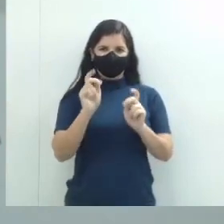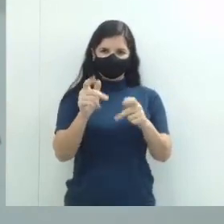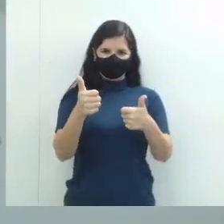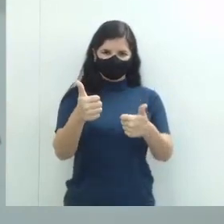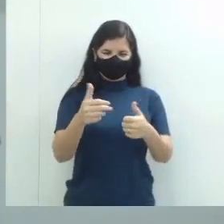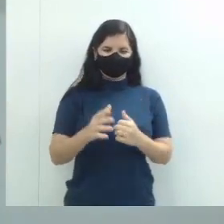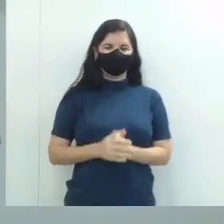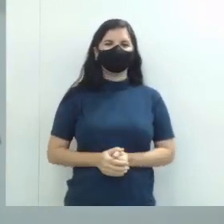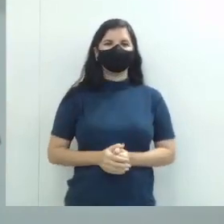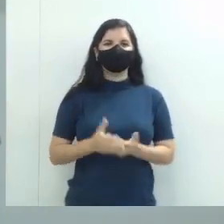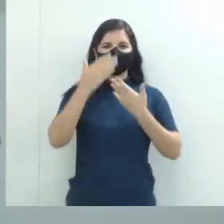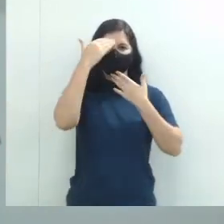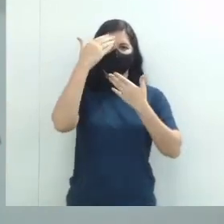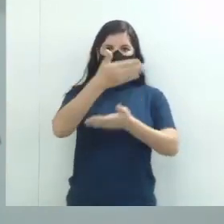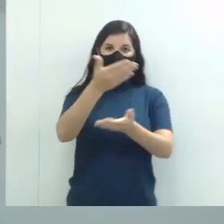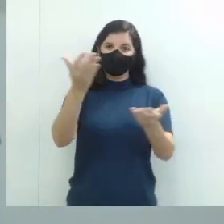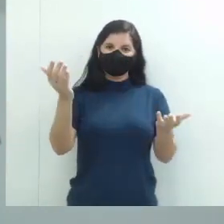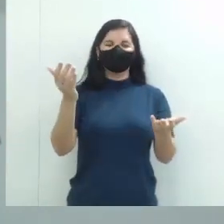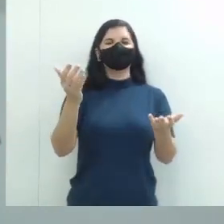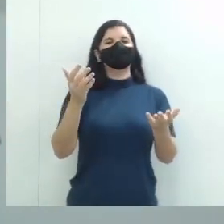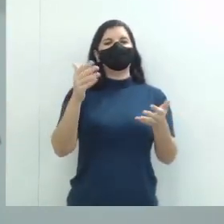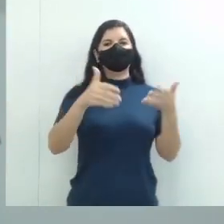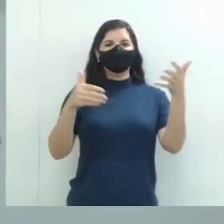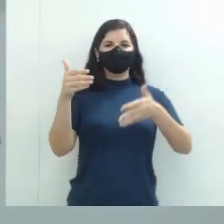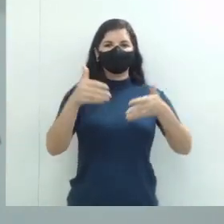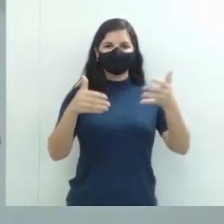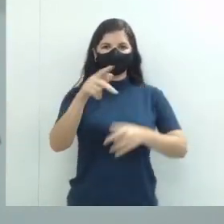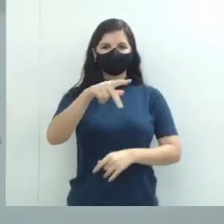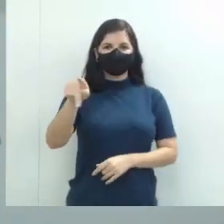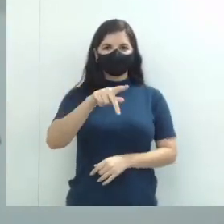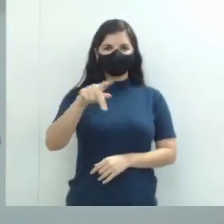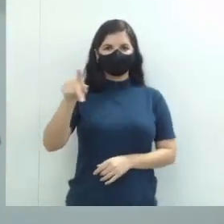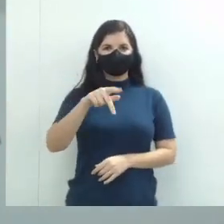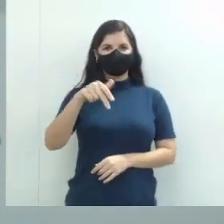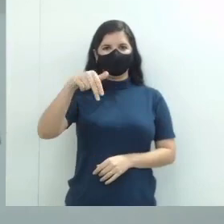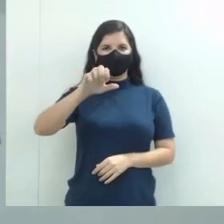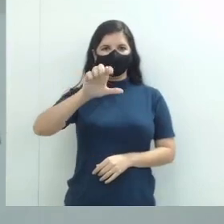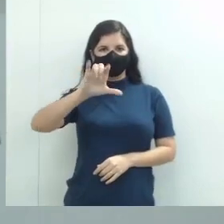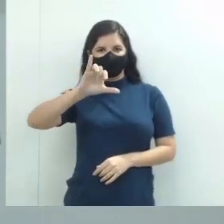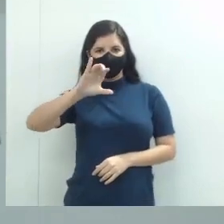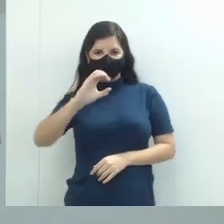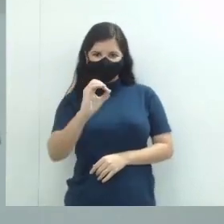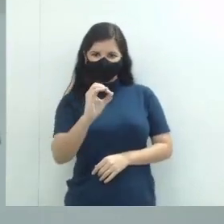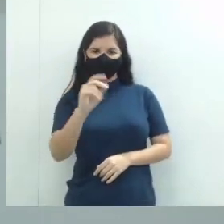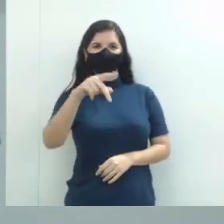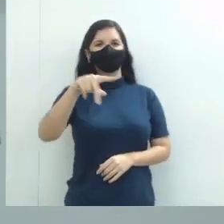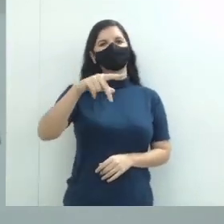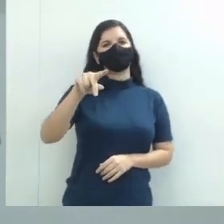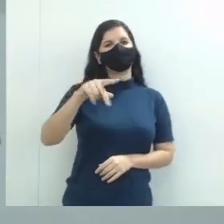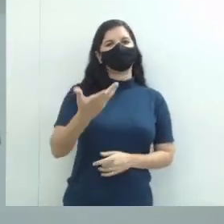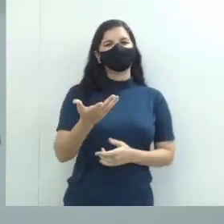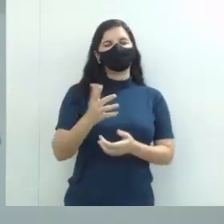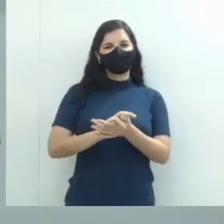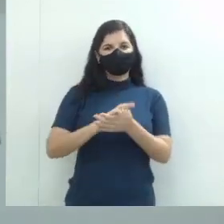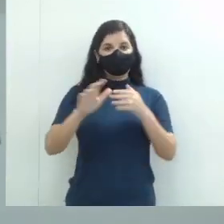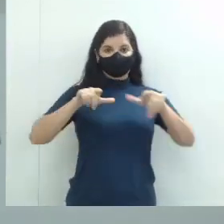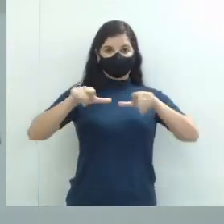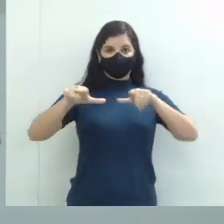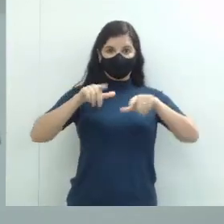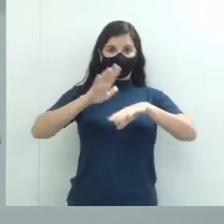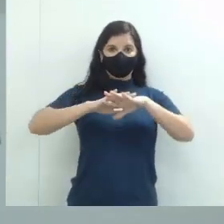bom? Quero agradecer a participação do professor Nélio, é o professor